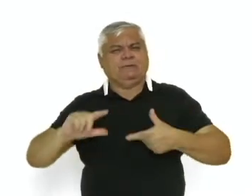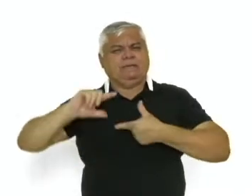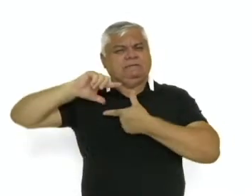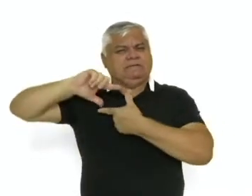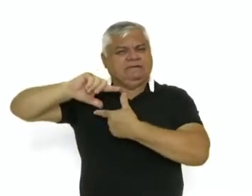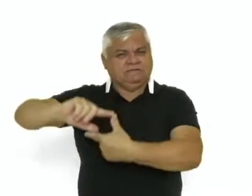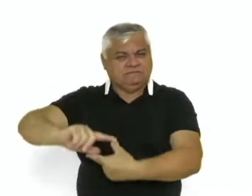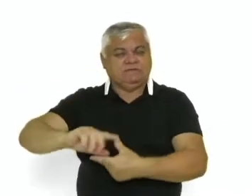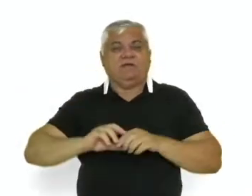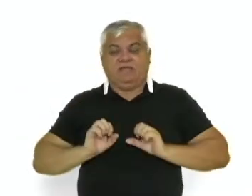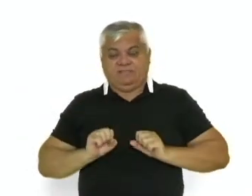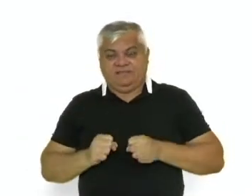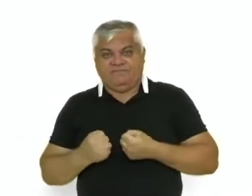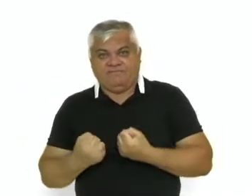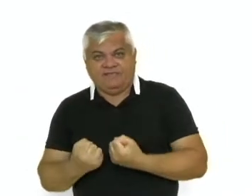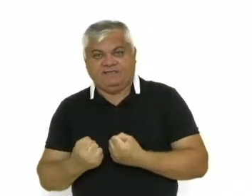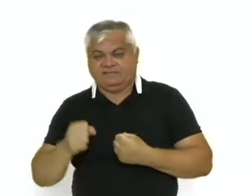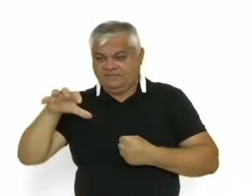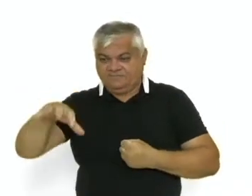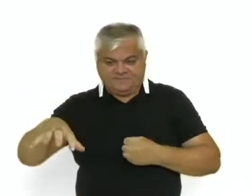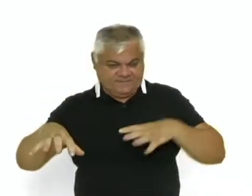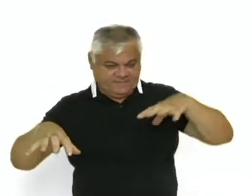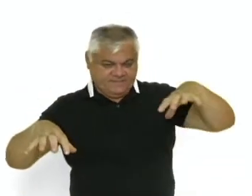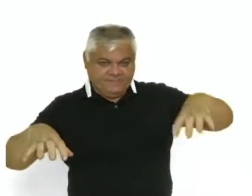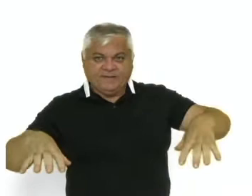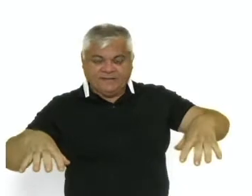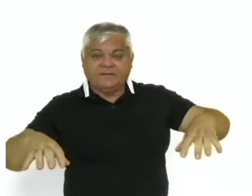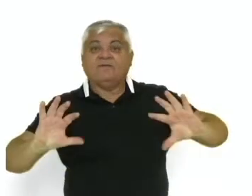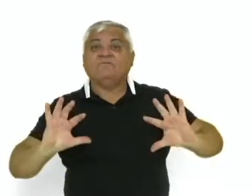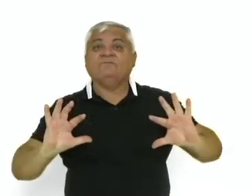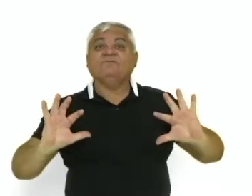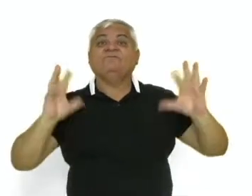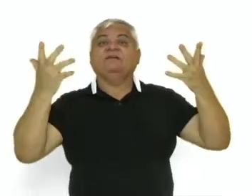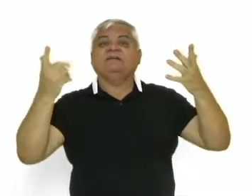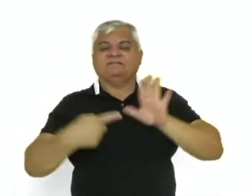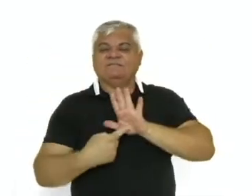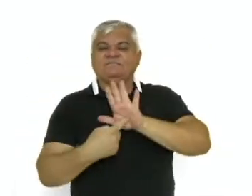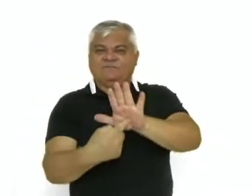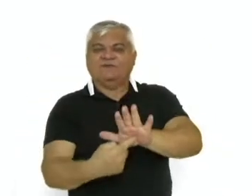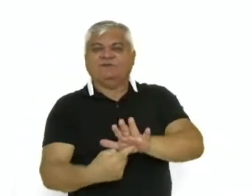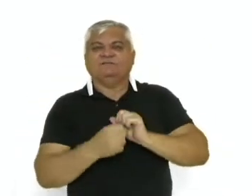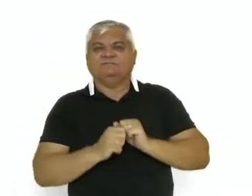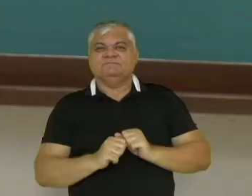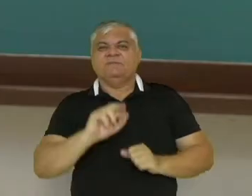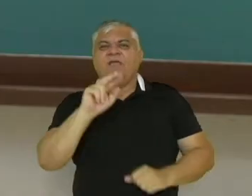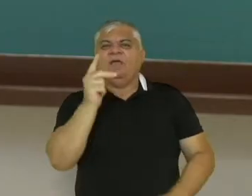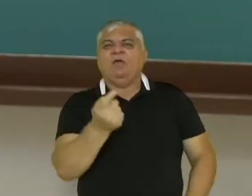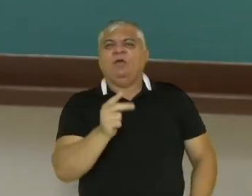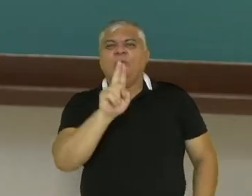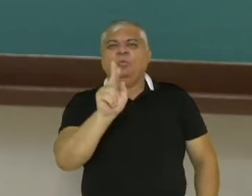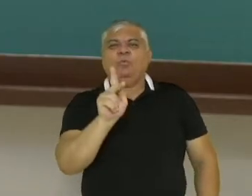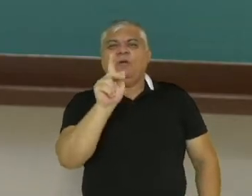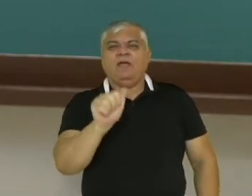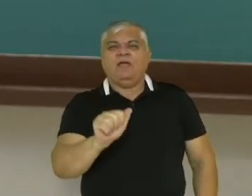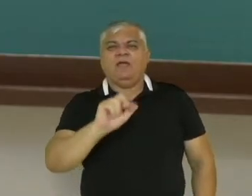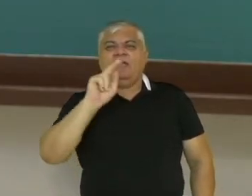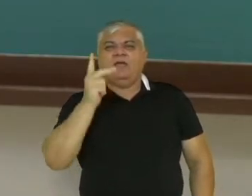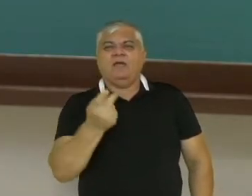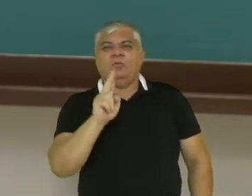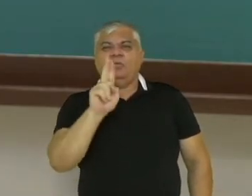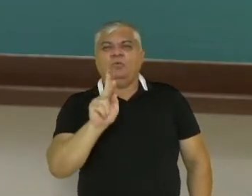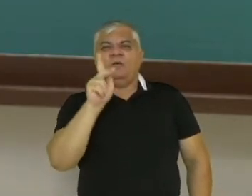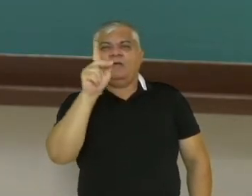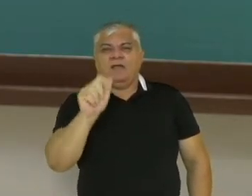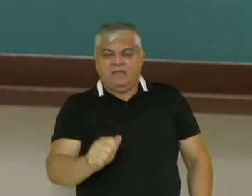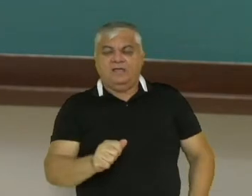nas defesas das aldeias, nas tribos e nas festividades. Então, o Uca-Uca é uma luta da tribo